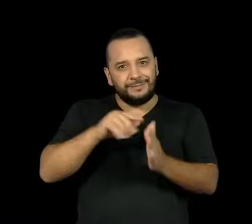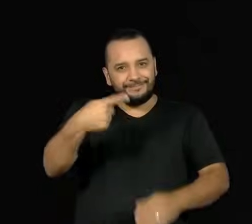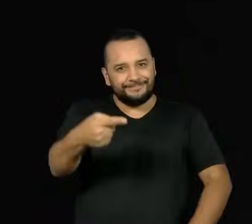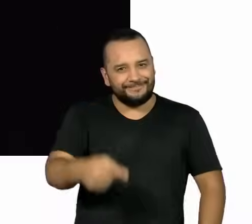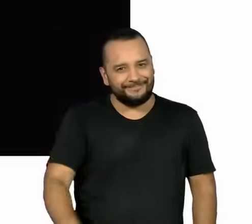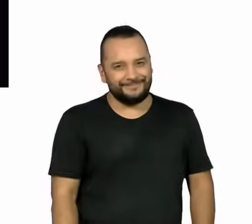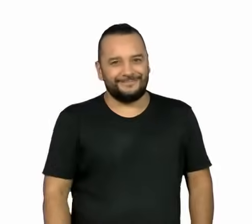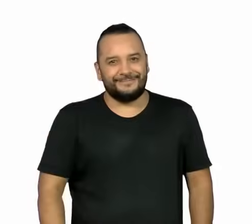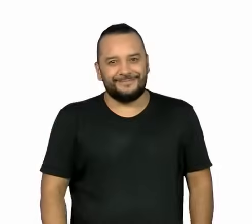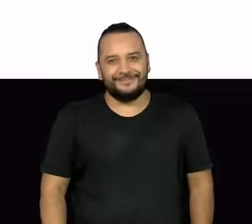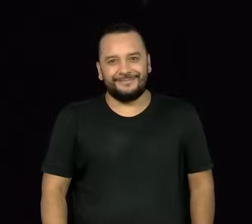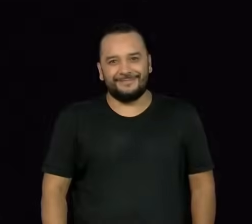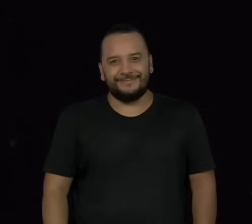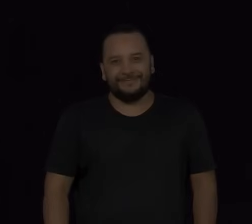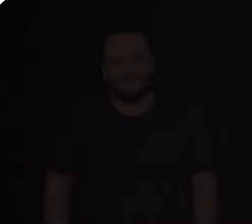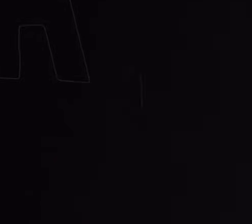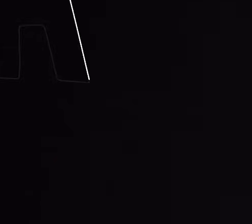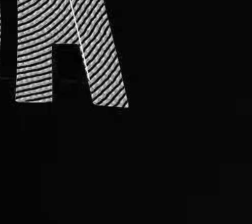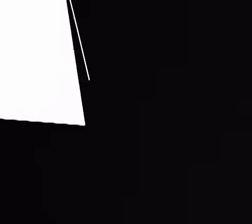loguinho.